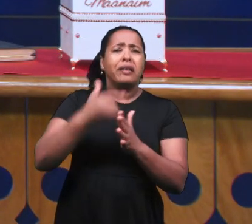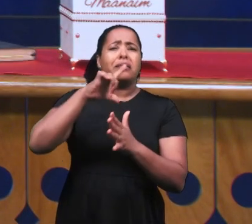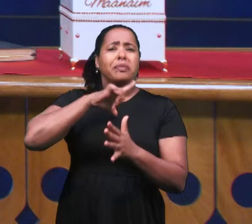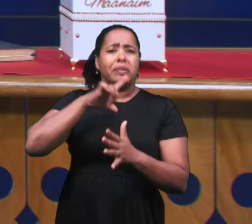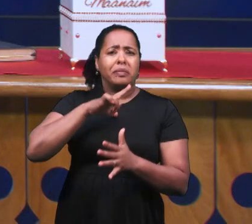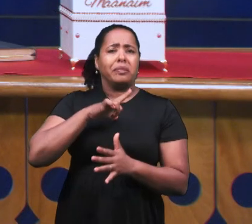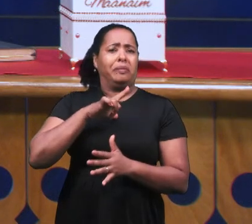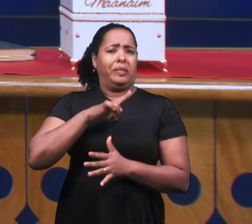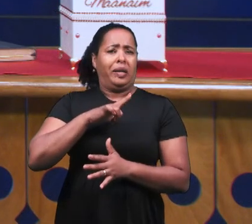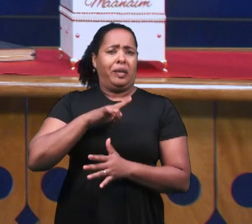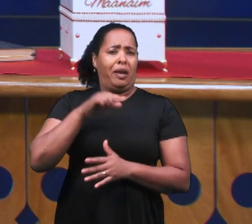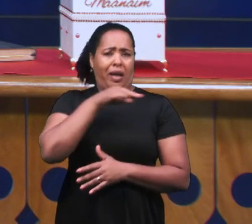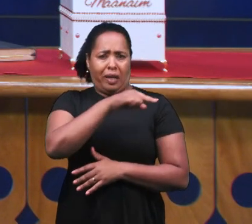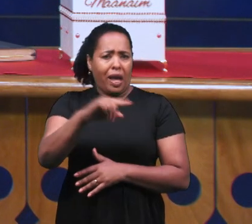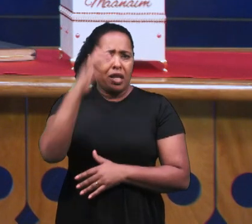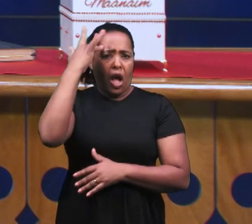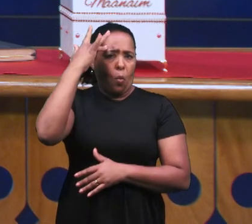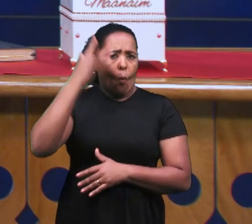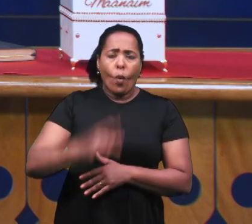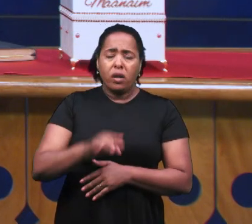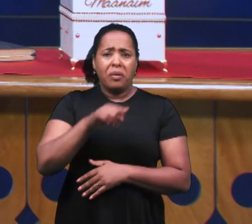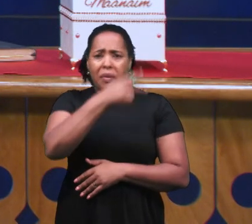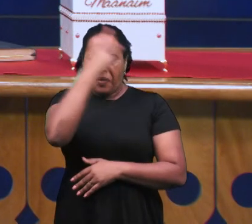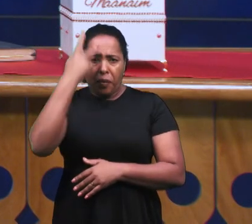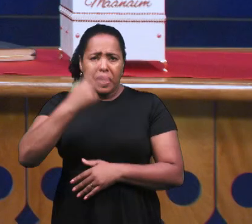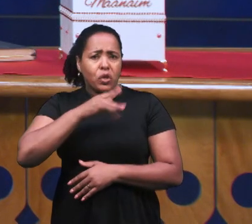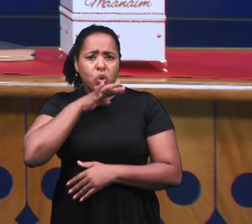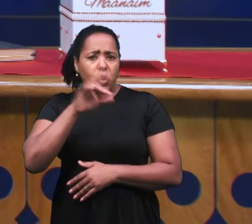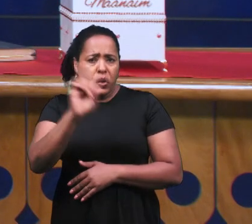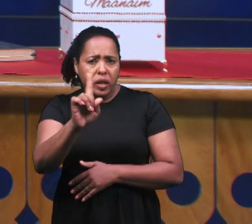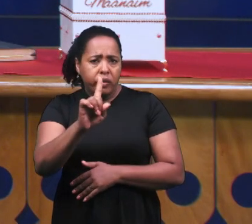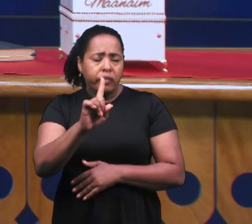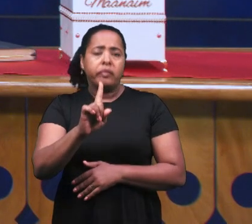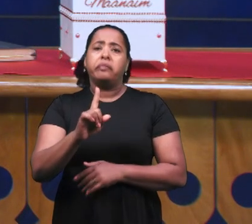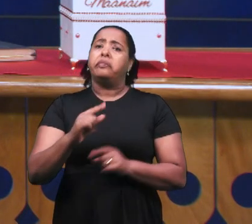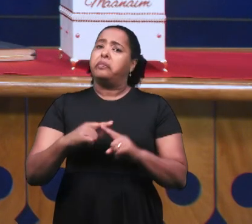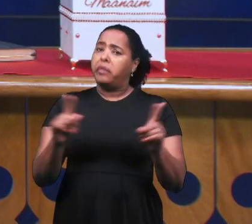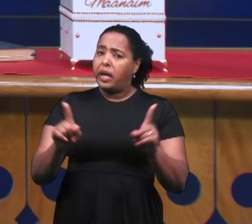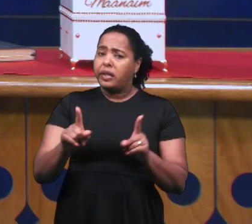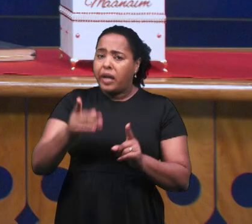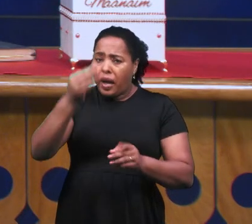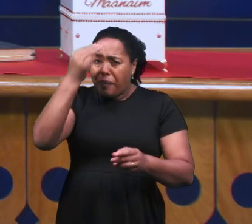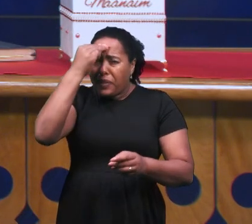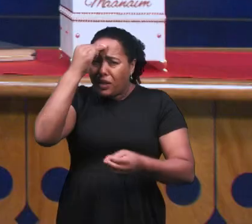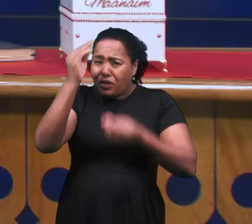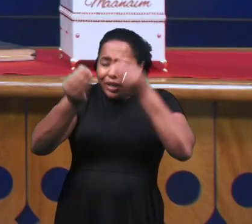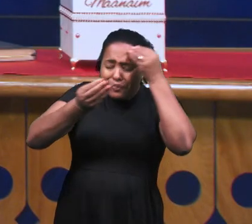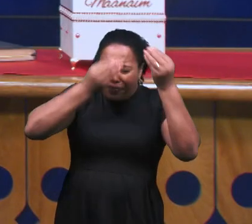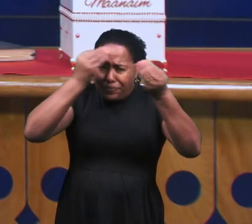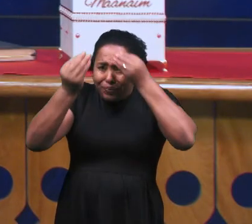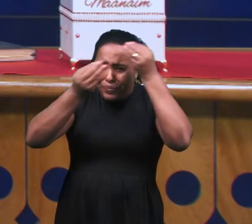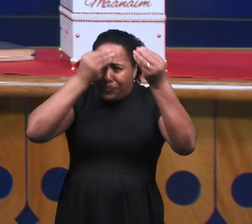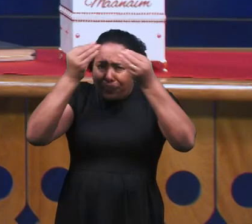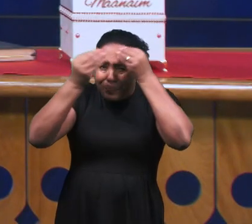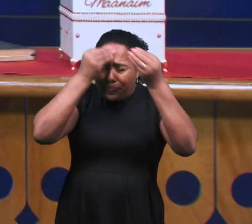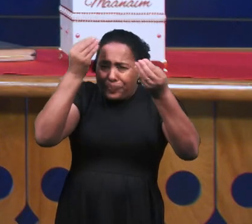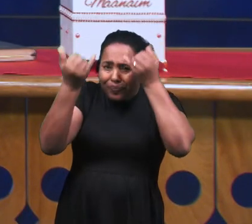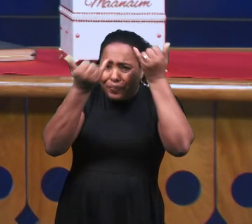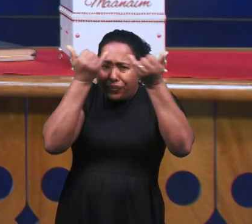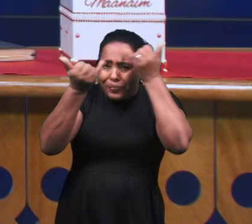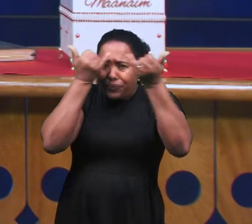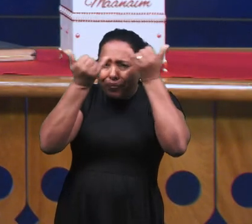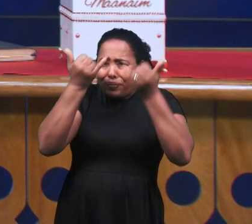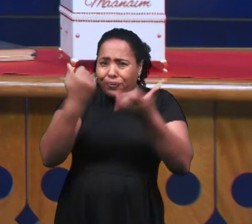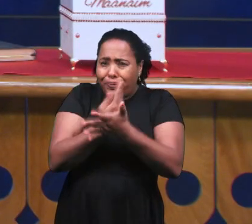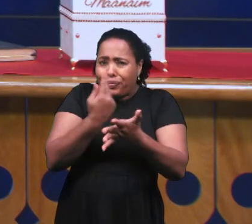isso, não são pessoas más. Mas eu volto aqui. Então, a grande preocupação de Jesus e